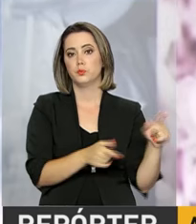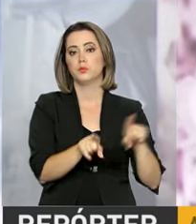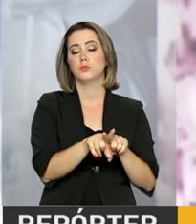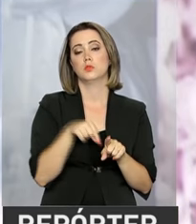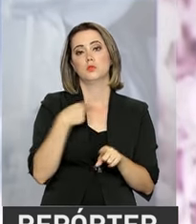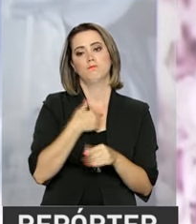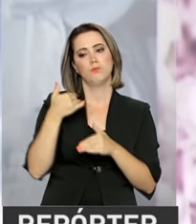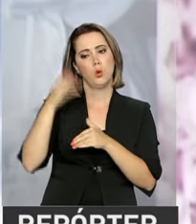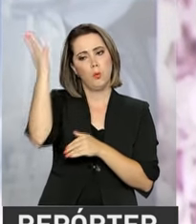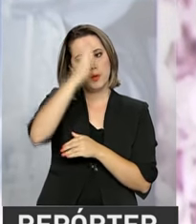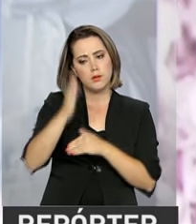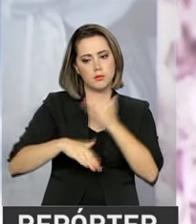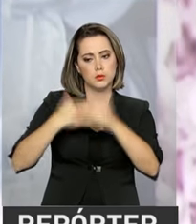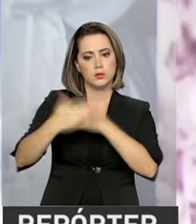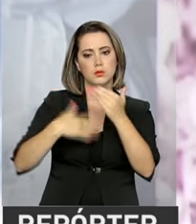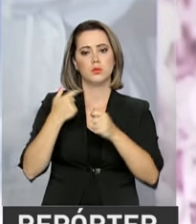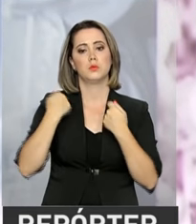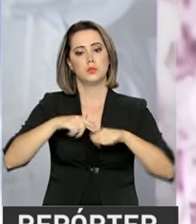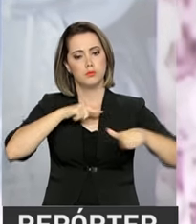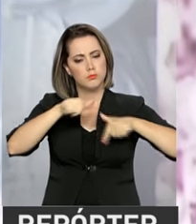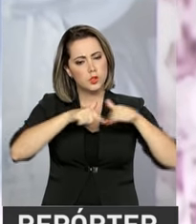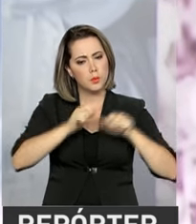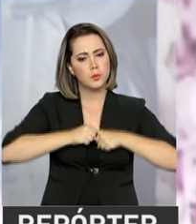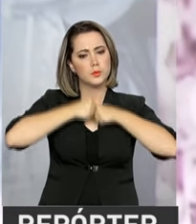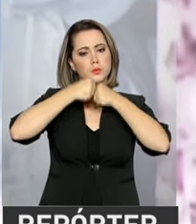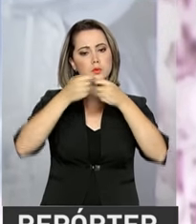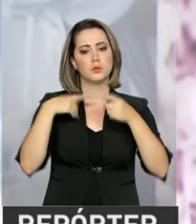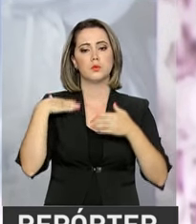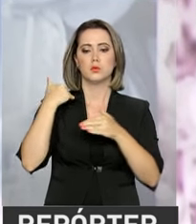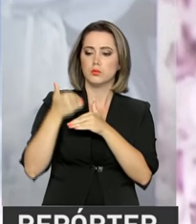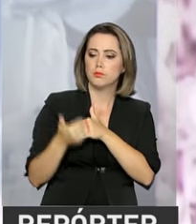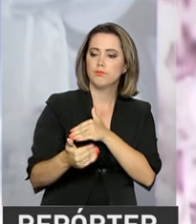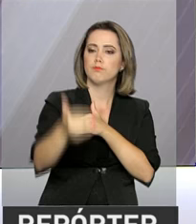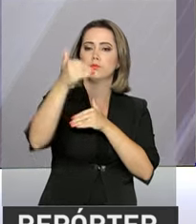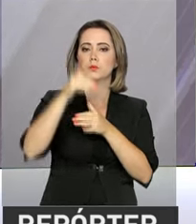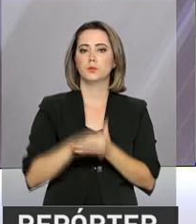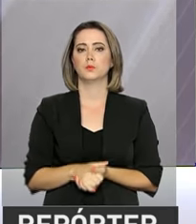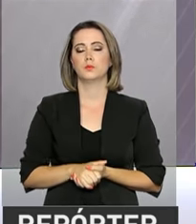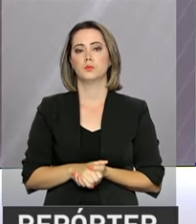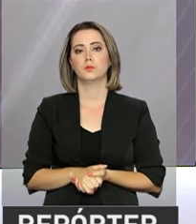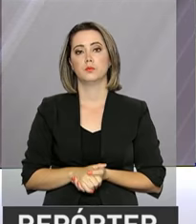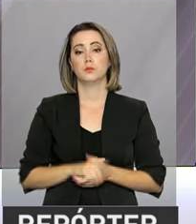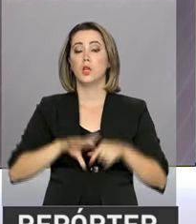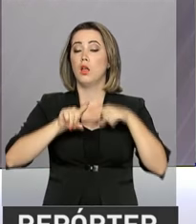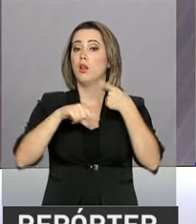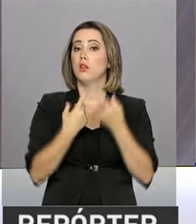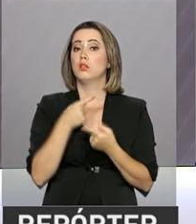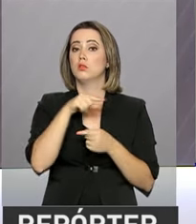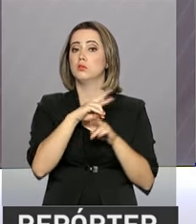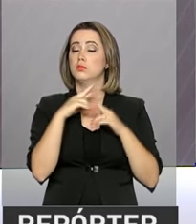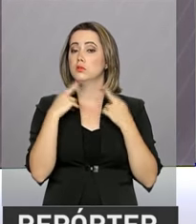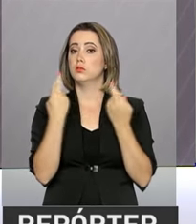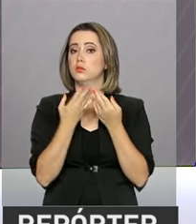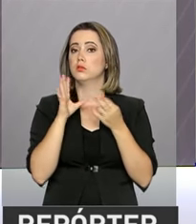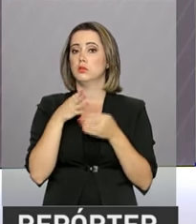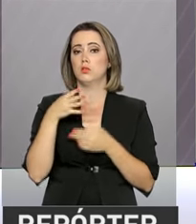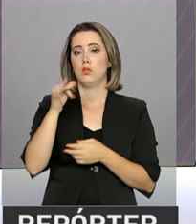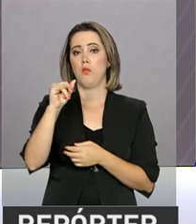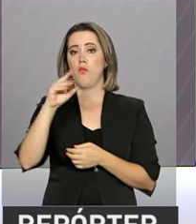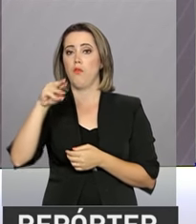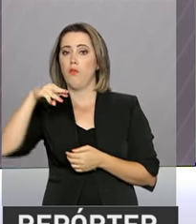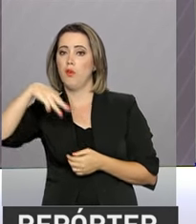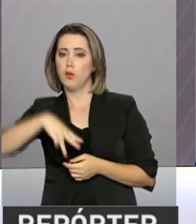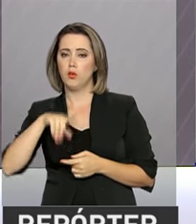avançando, a gente ainda tem muita coisa para fazer, mas com certeza estamos avançando. E depois do Fórum Global da Criança,